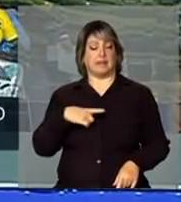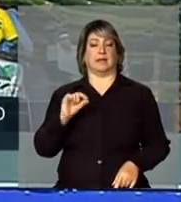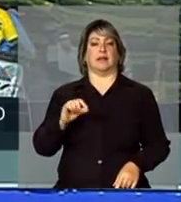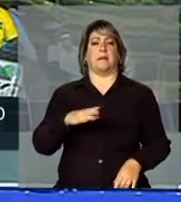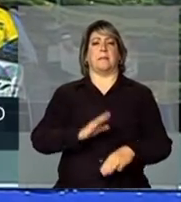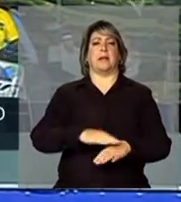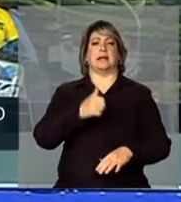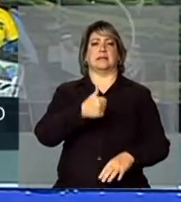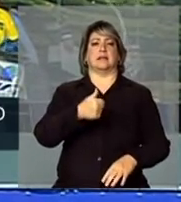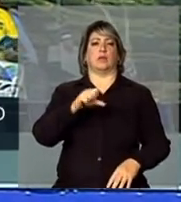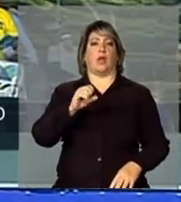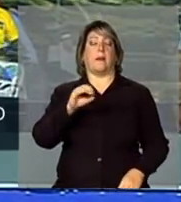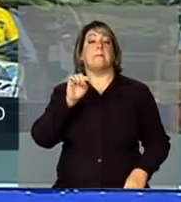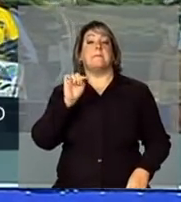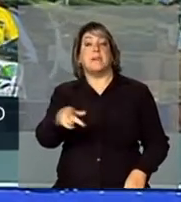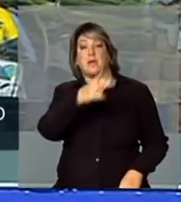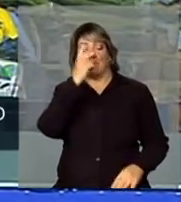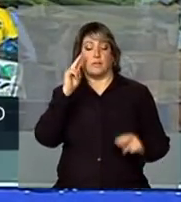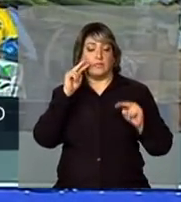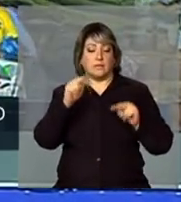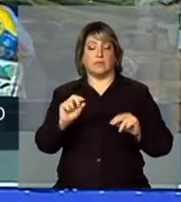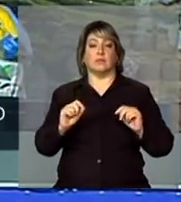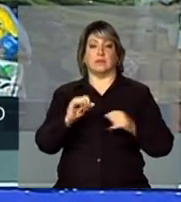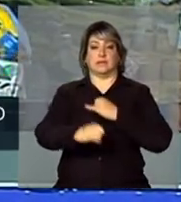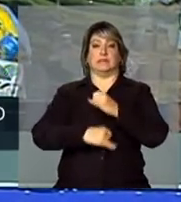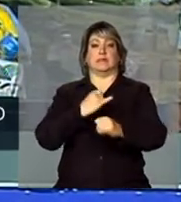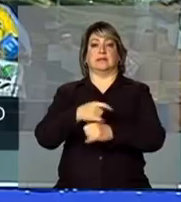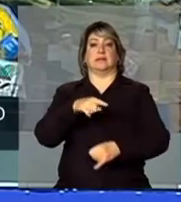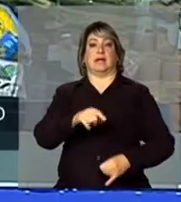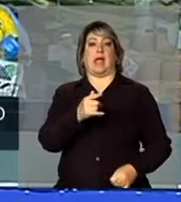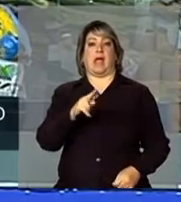180 mil acessos ao site